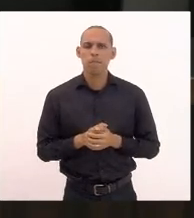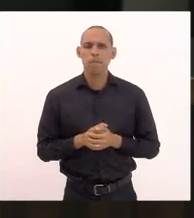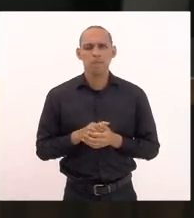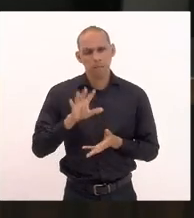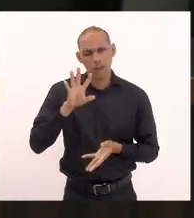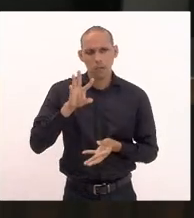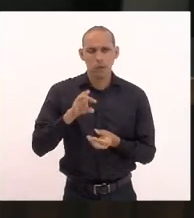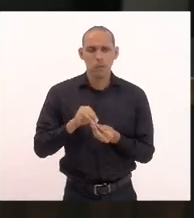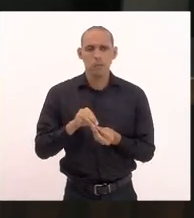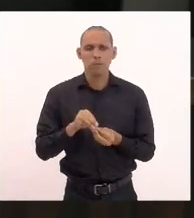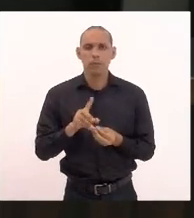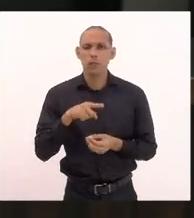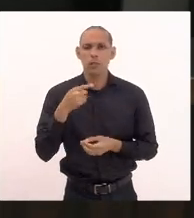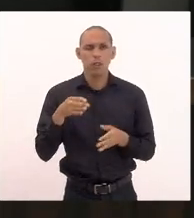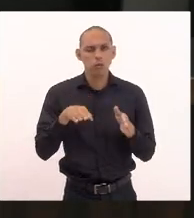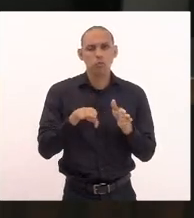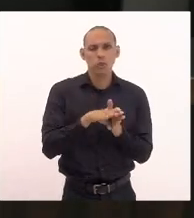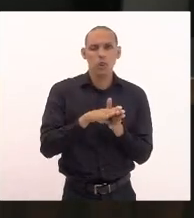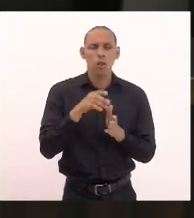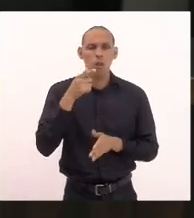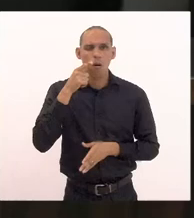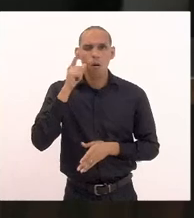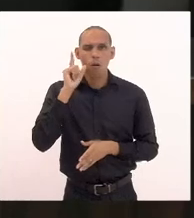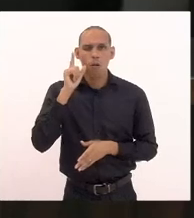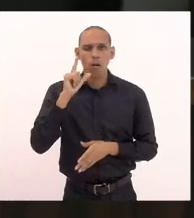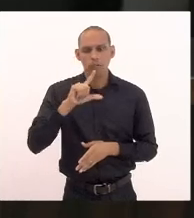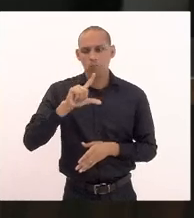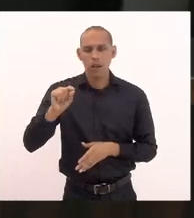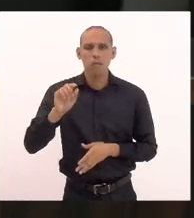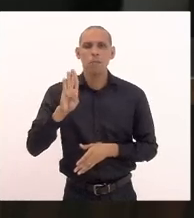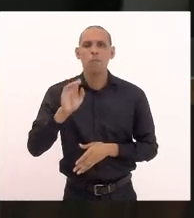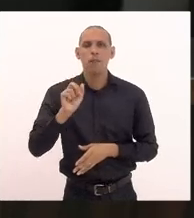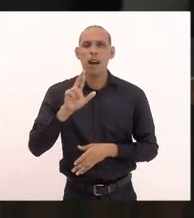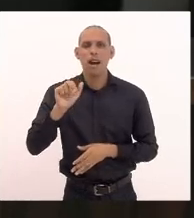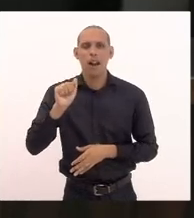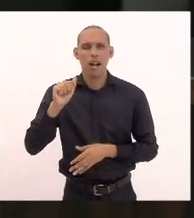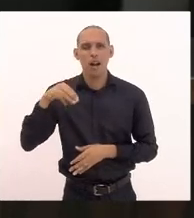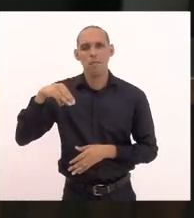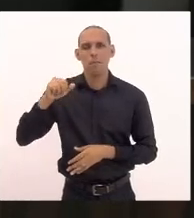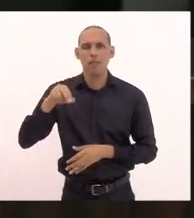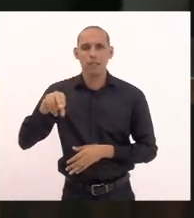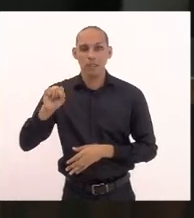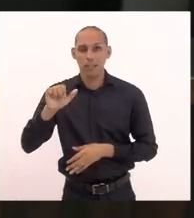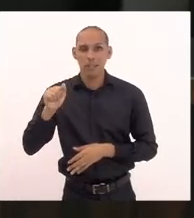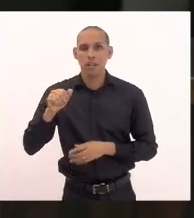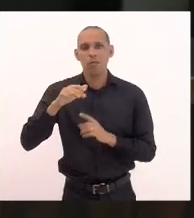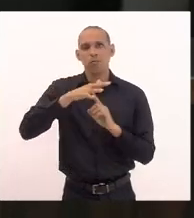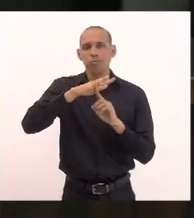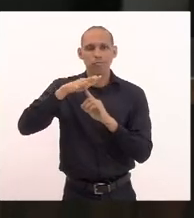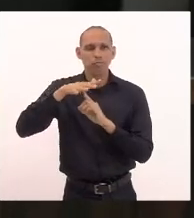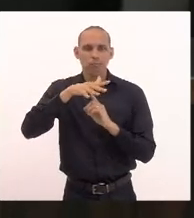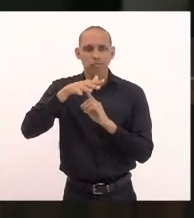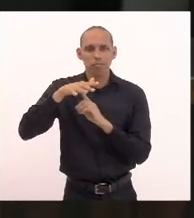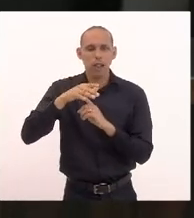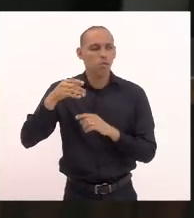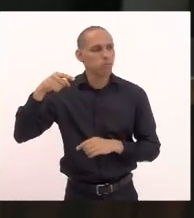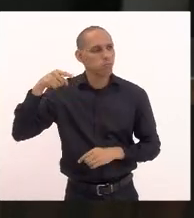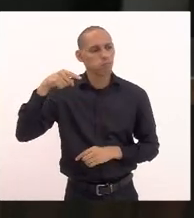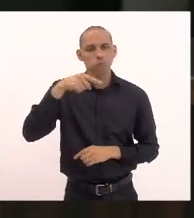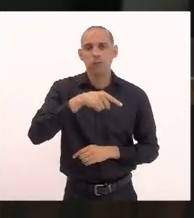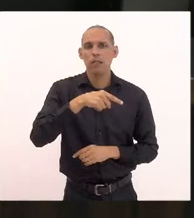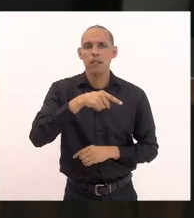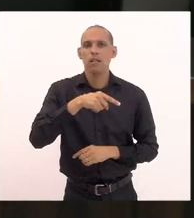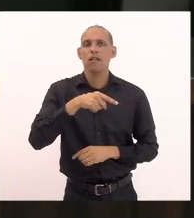relato lá. Chegamos ontem, saímos de Barra Mansa, estava chovendo muito, saímos de helicóptero e fomos para